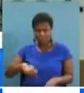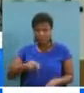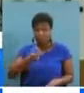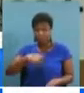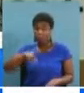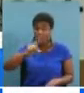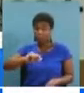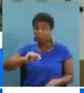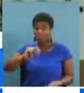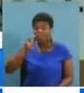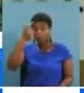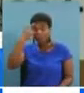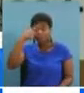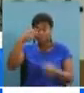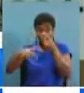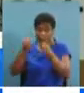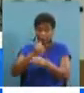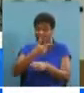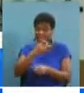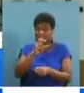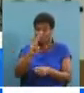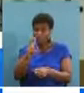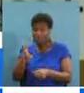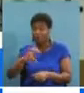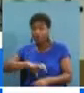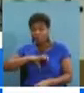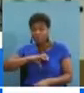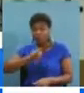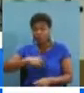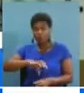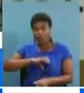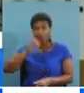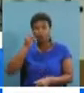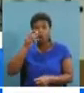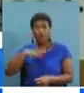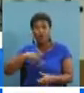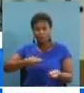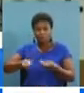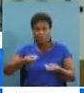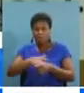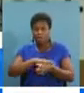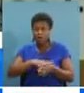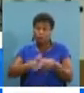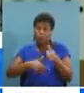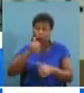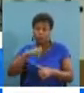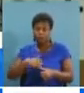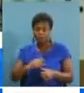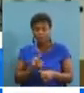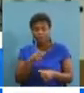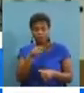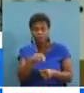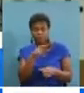na capacidade dos trabalhadores da TACV, nós confiamos em como criaremos o melhor ambiente de negócio em Cabo Verde para que esse